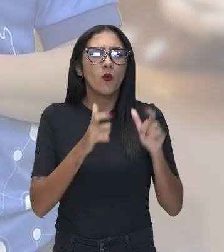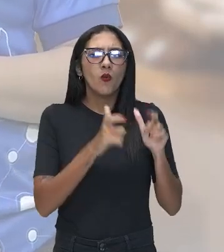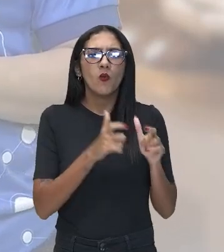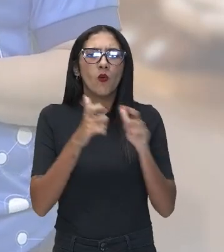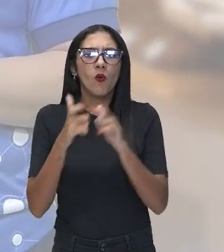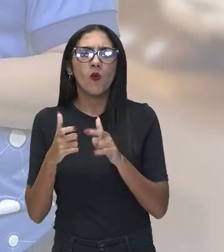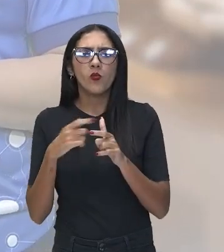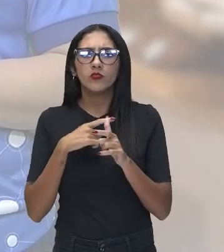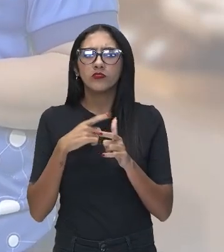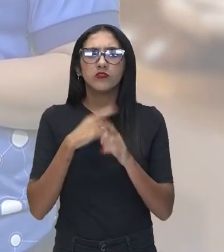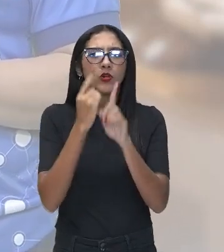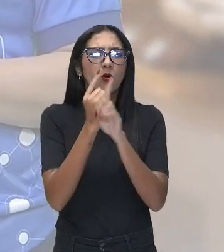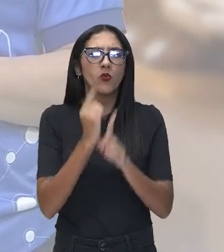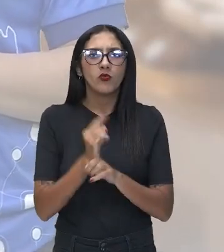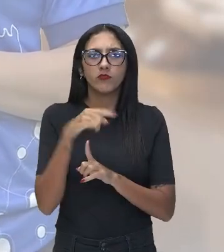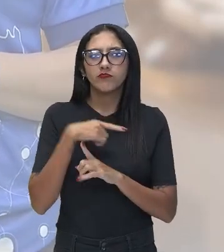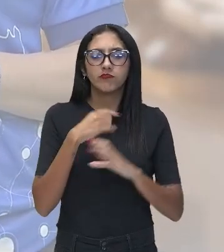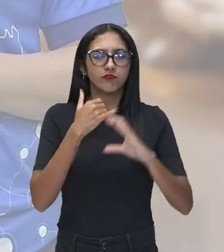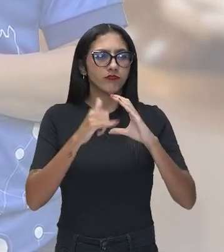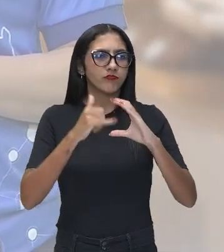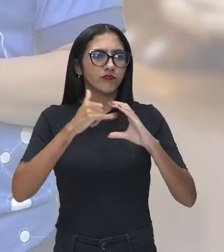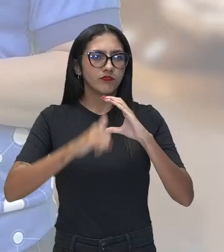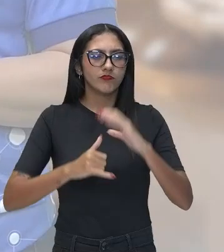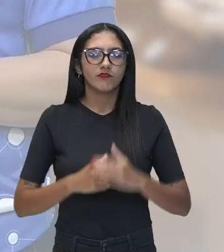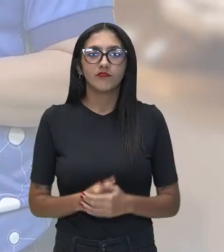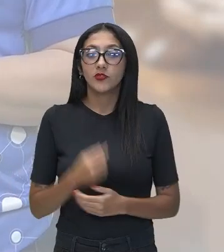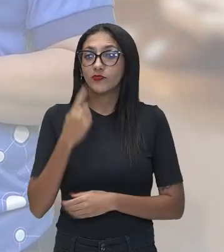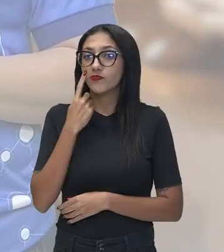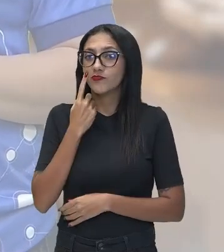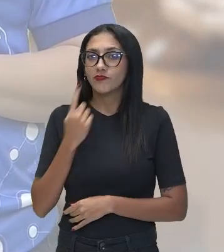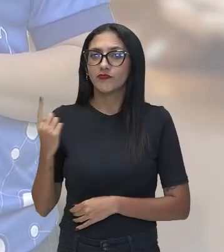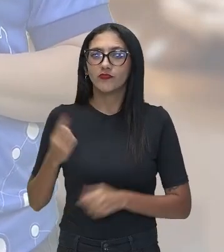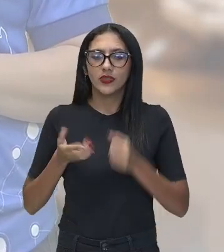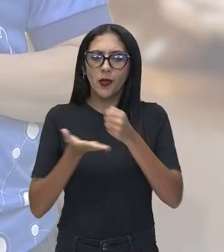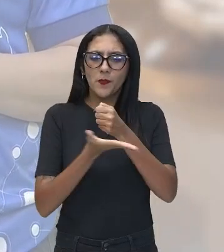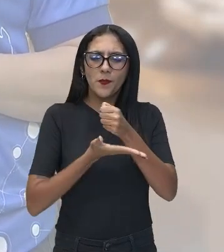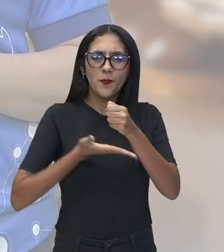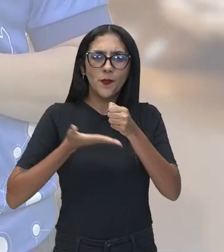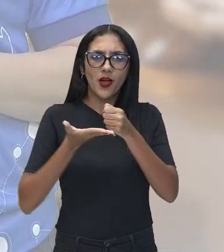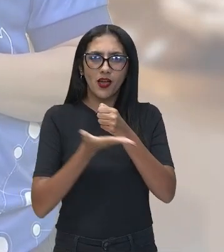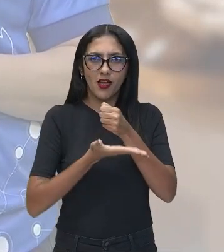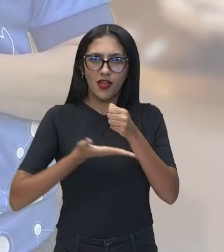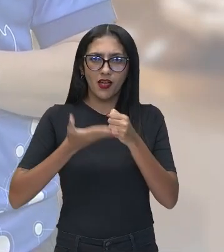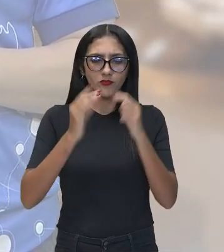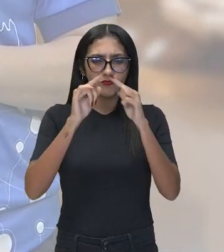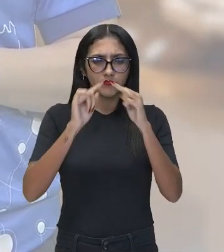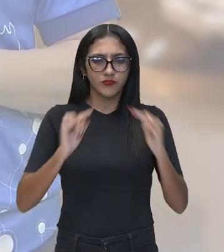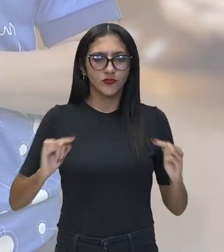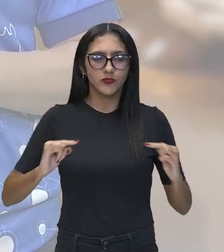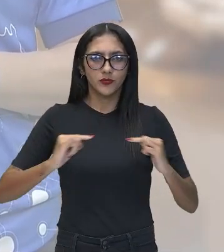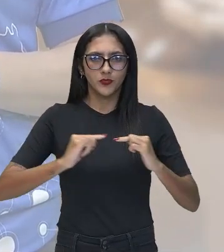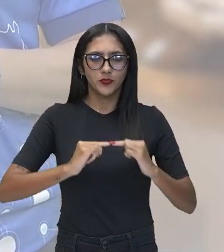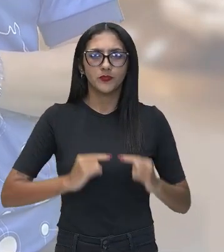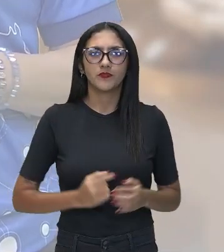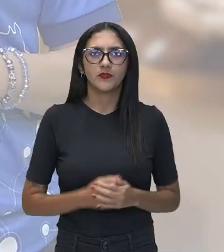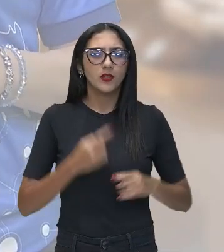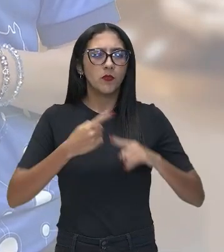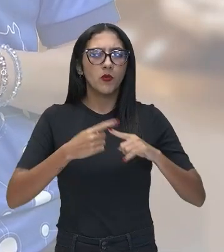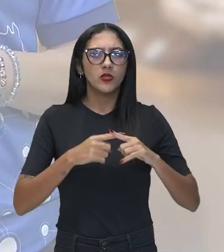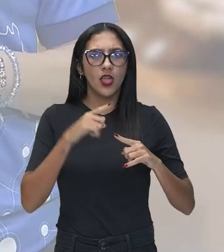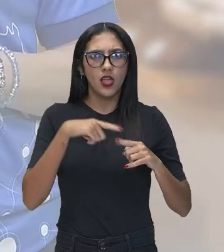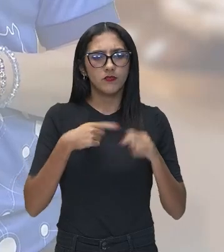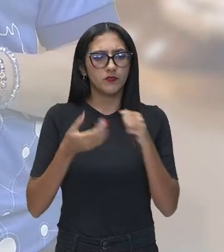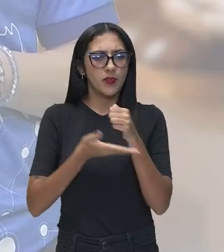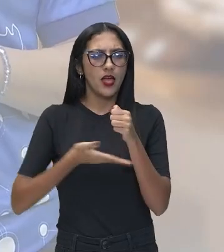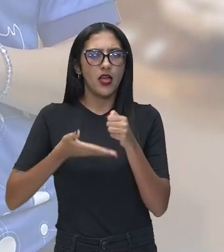onde é que a gente encontra os carboidratos? Aqui, ó, na base da pirâmide alimentar. Por quê? Porque